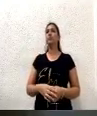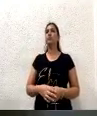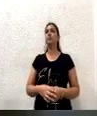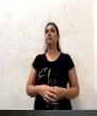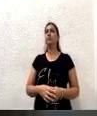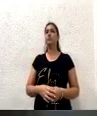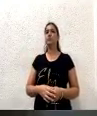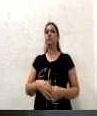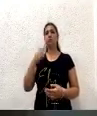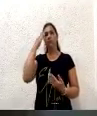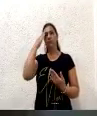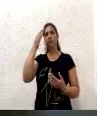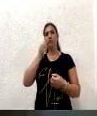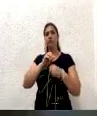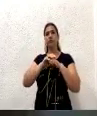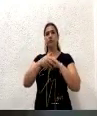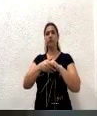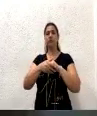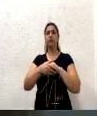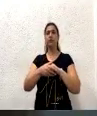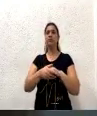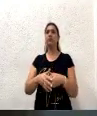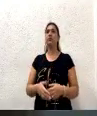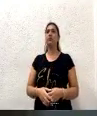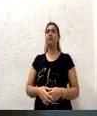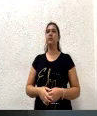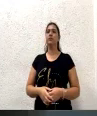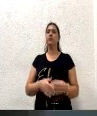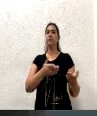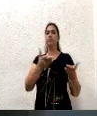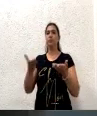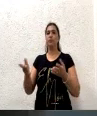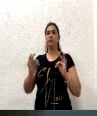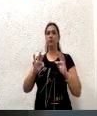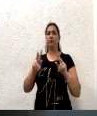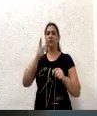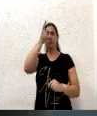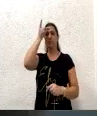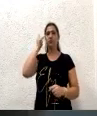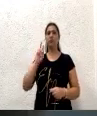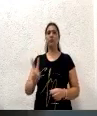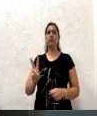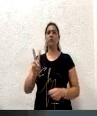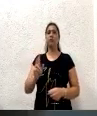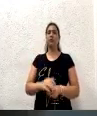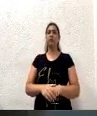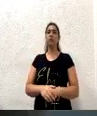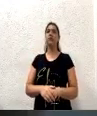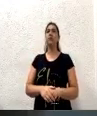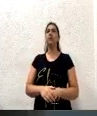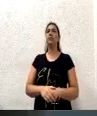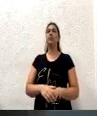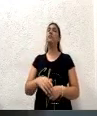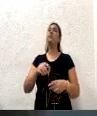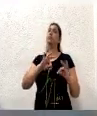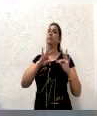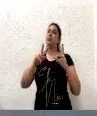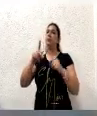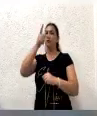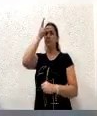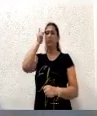Boa noite, presidente, aos demais componentes da mesa, vereadora Silvana, ao público aqui